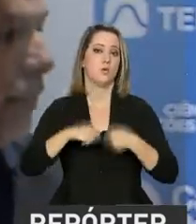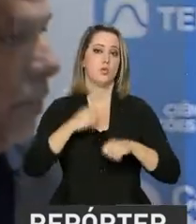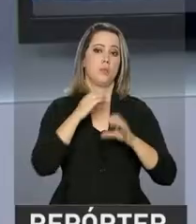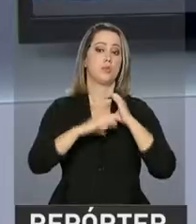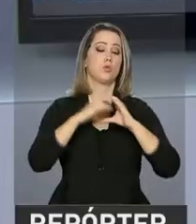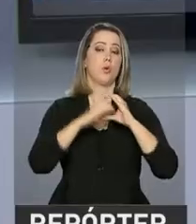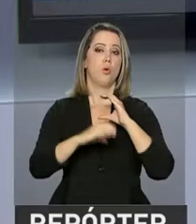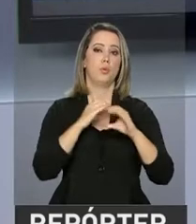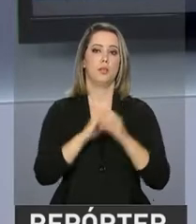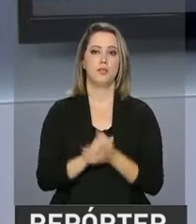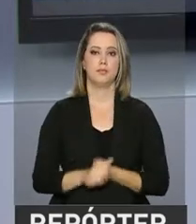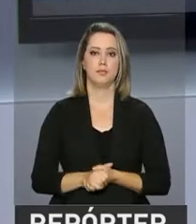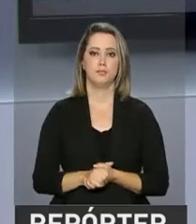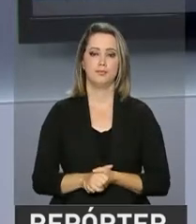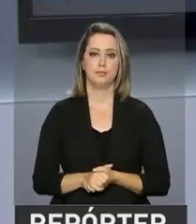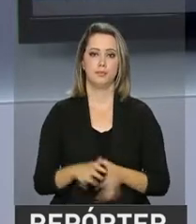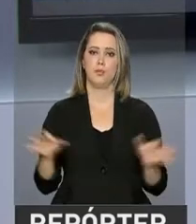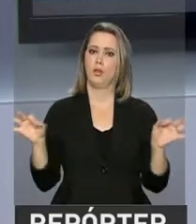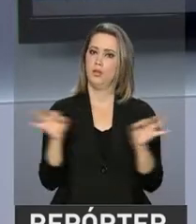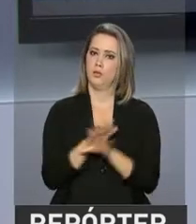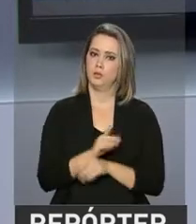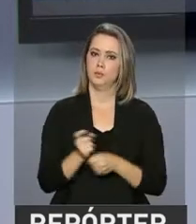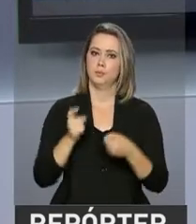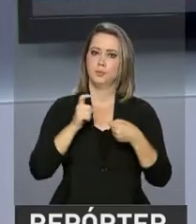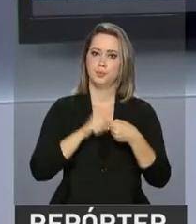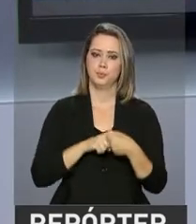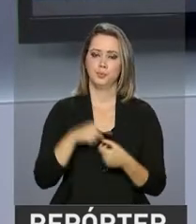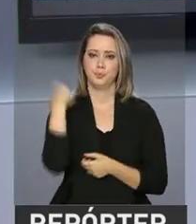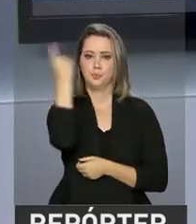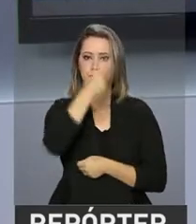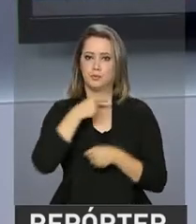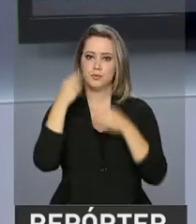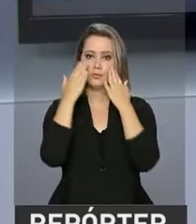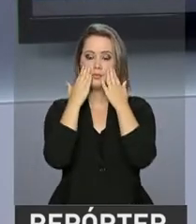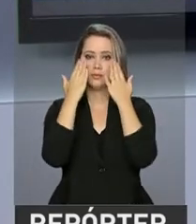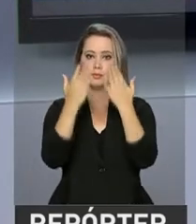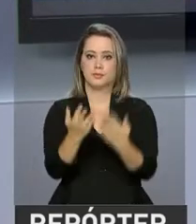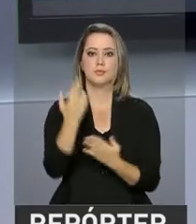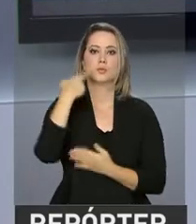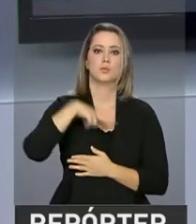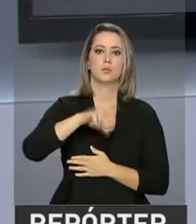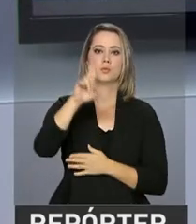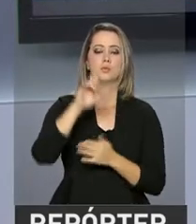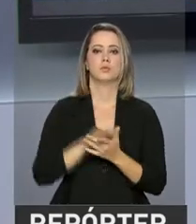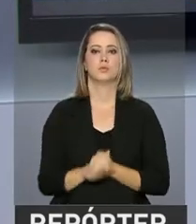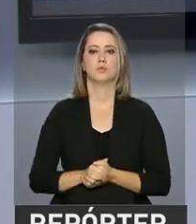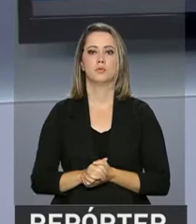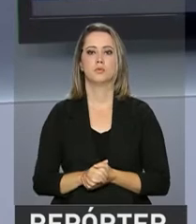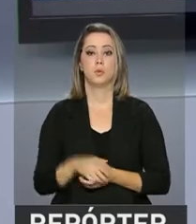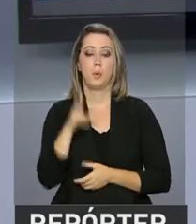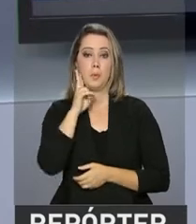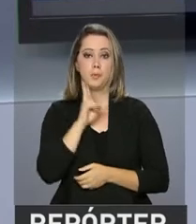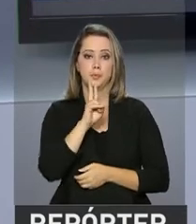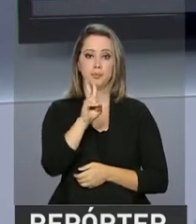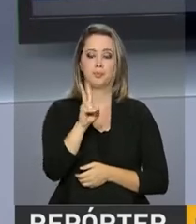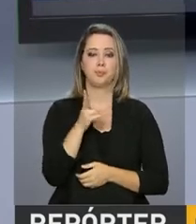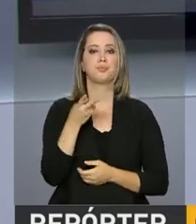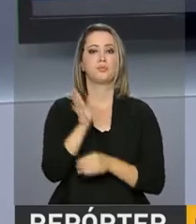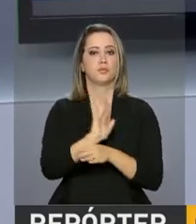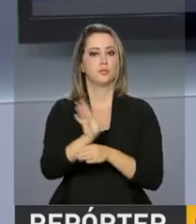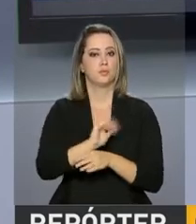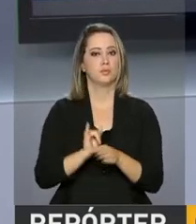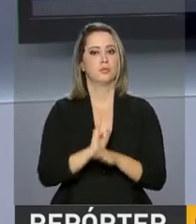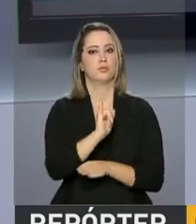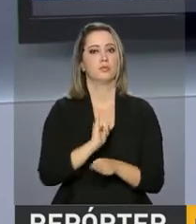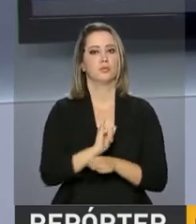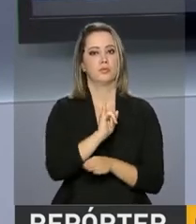comunicação. Nós ficamos por aqui e voltaremos em uma hora na próxima edição do Repórter NBR. Você pode rever as